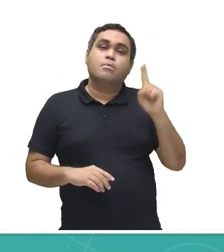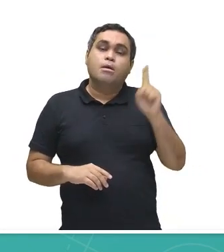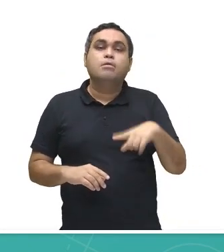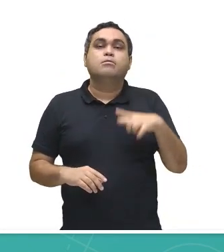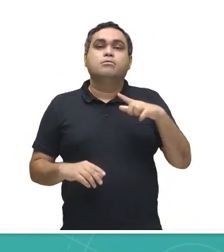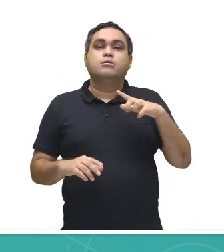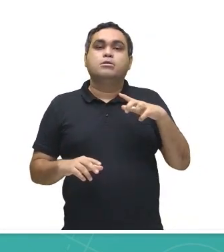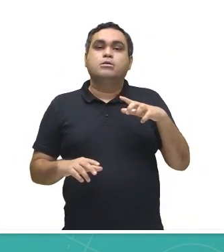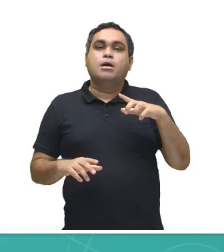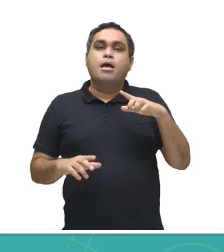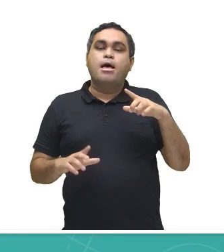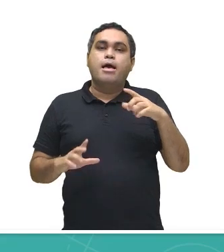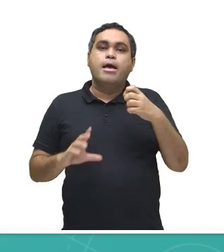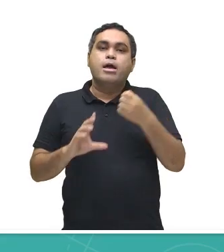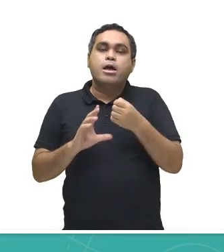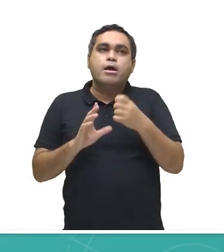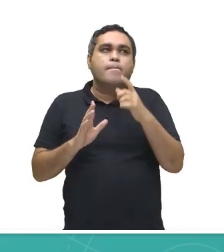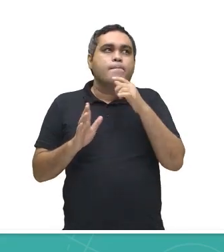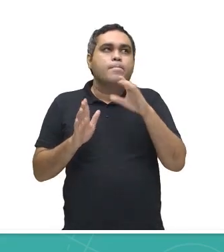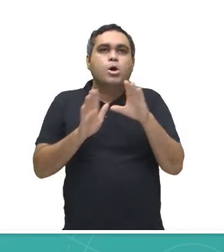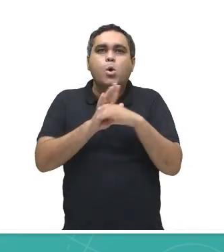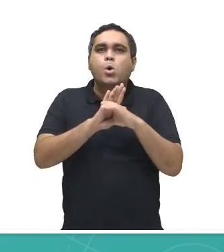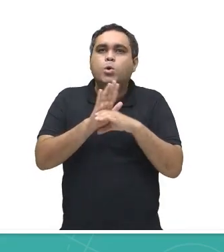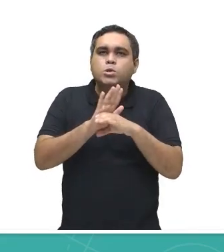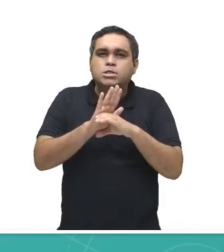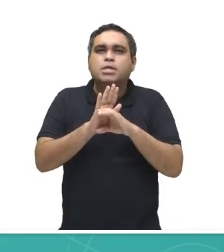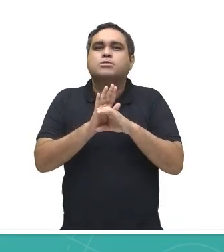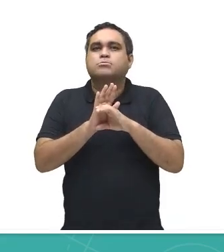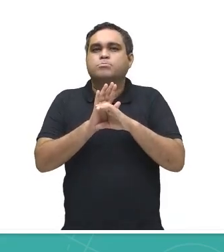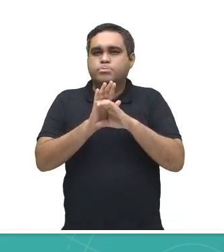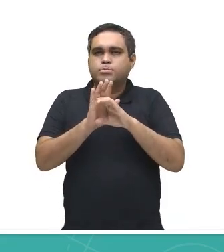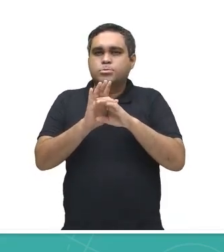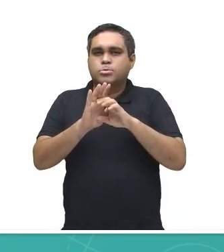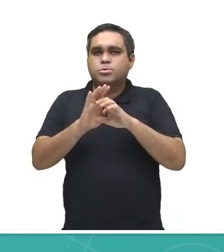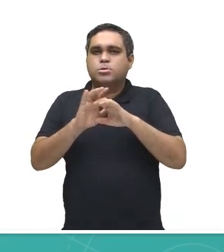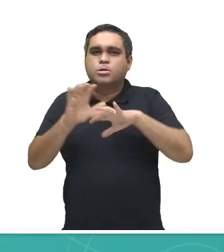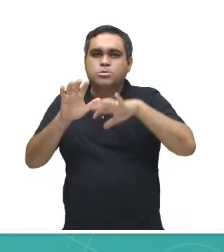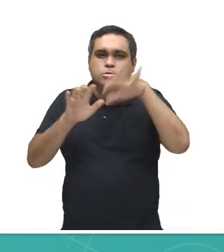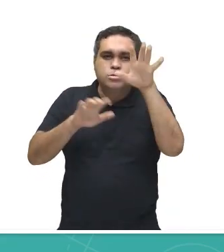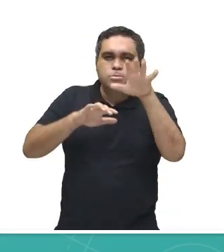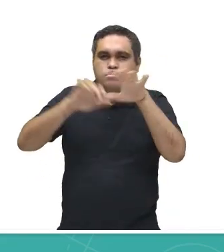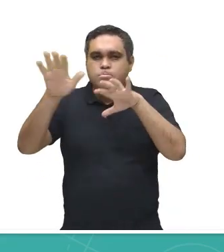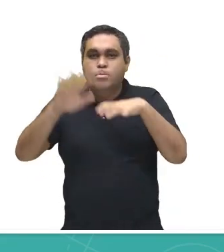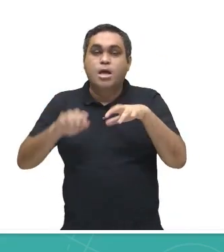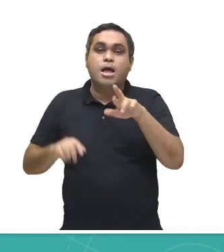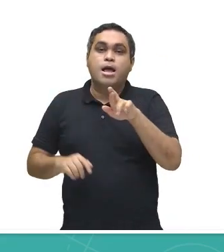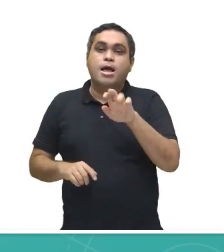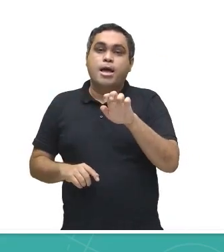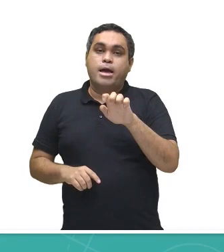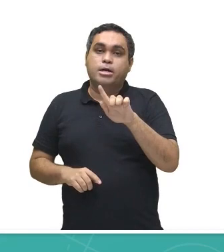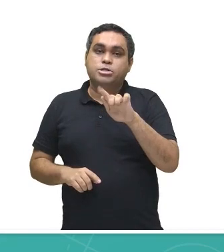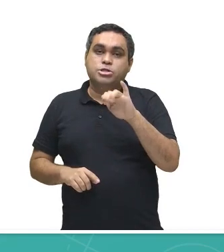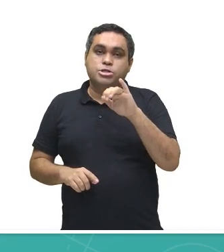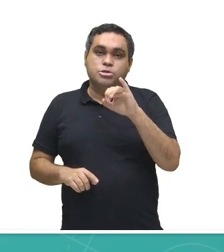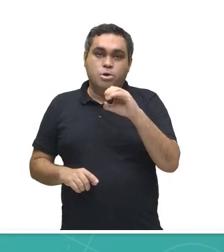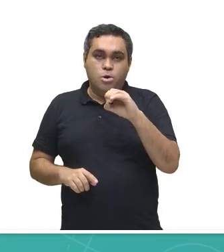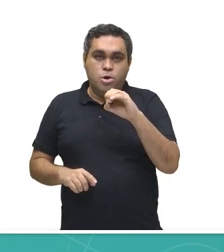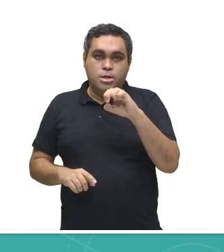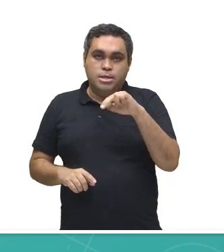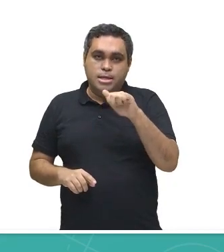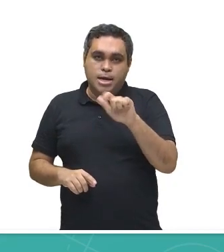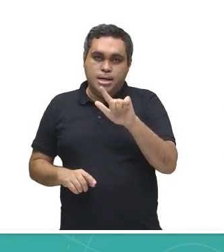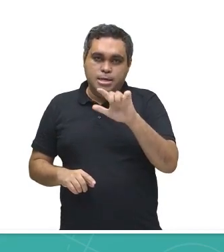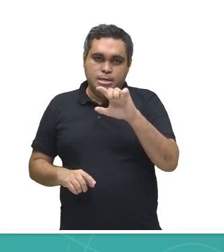regionalização, Os 4 Brasis, como é caracterizado, feito também pelo geógrafo Milton Santos, que acabou